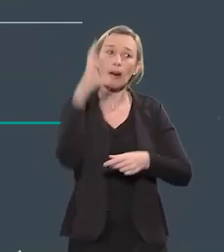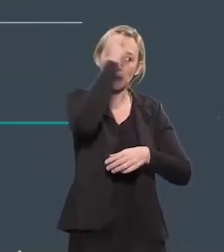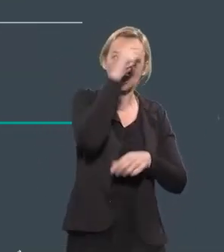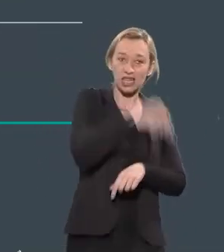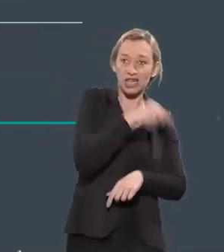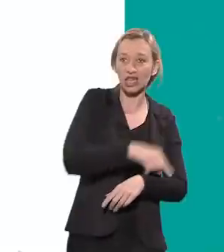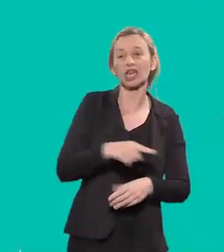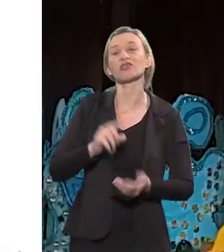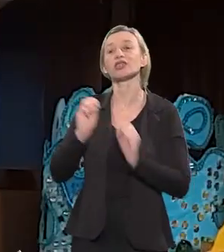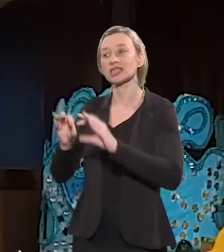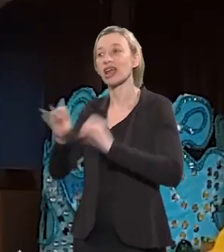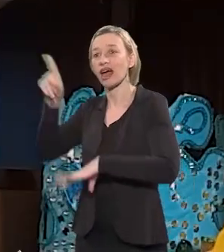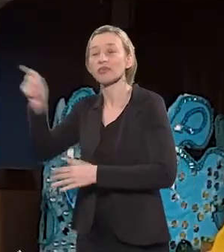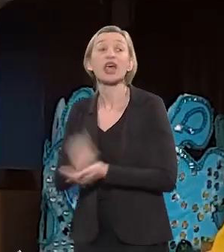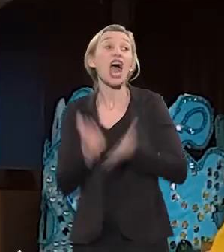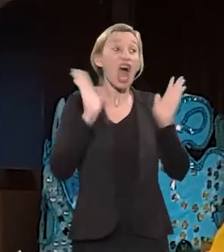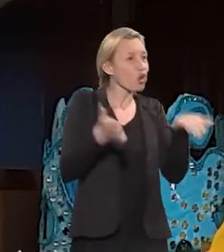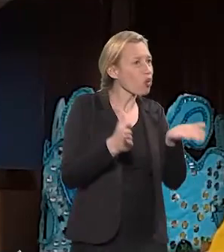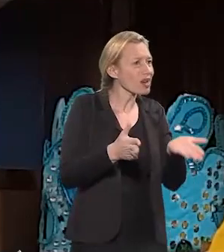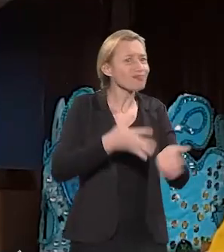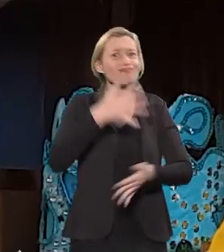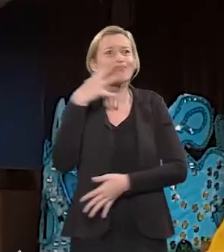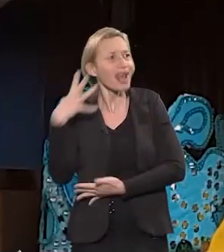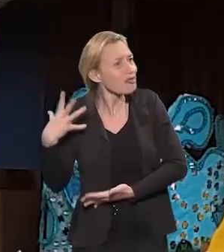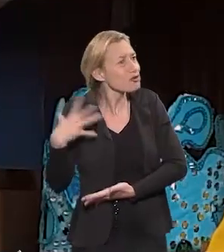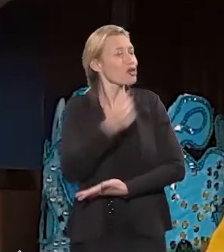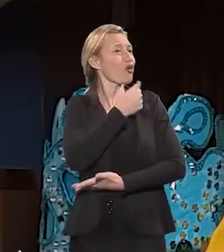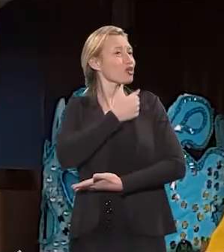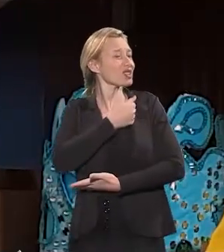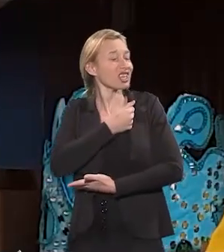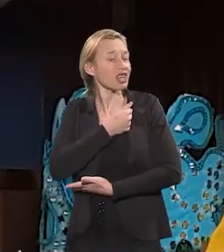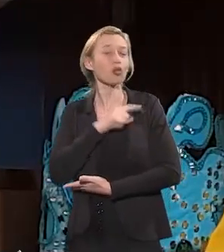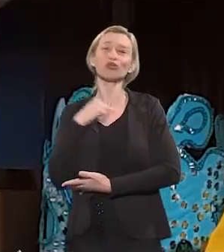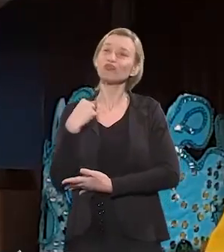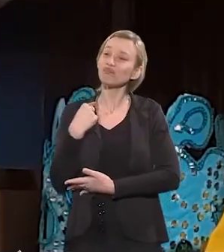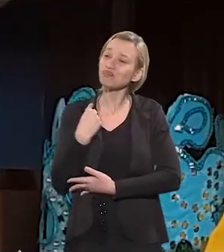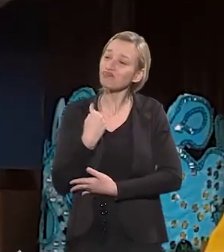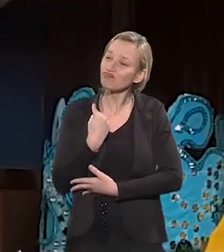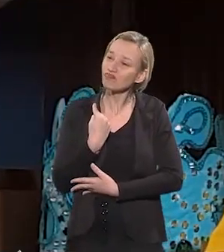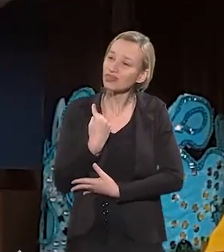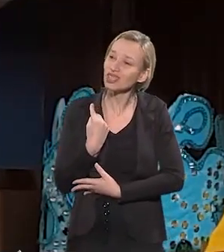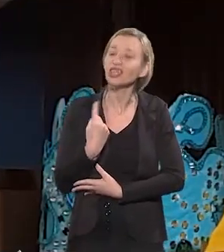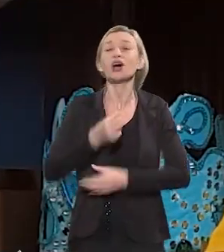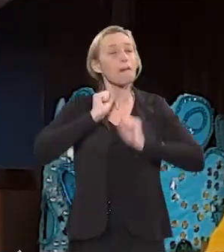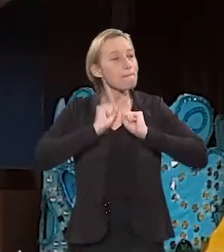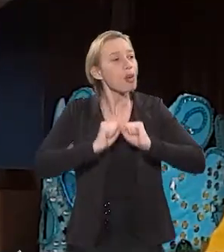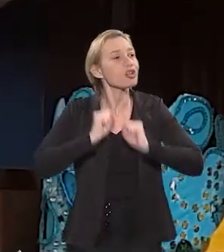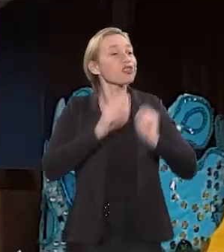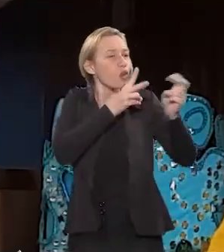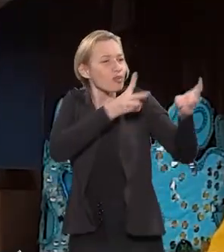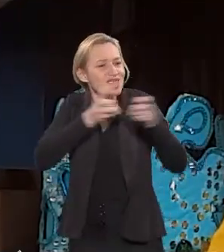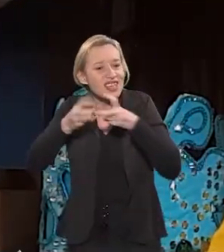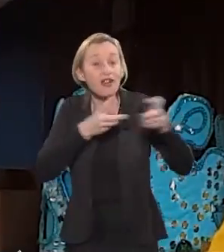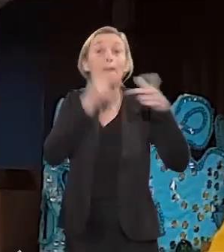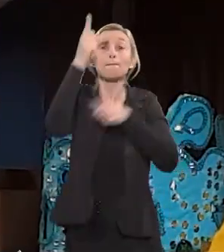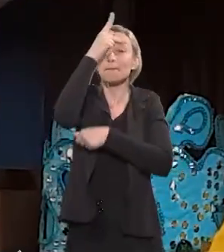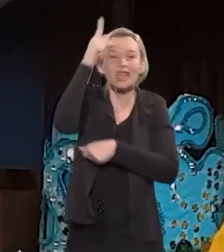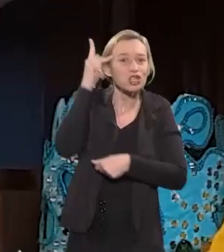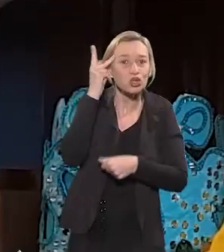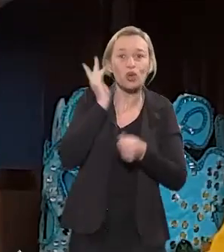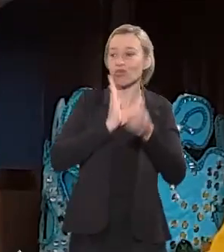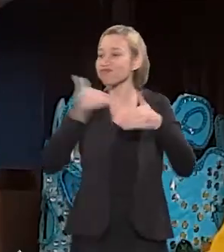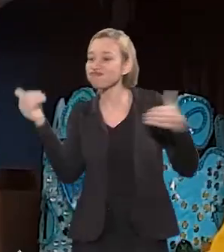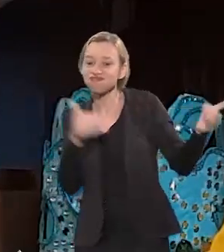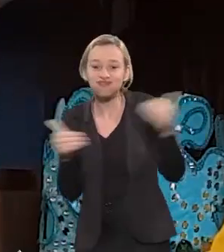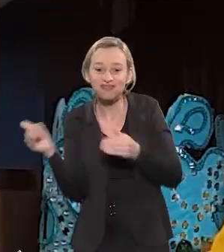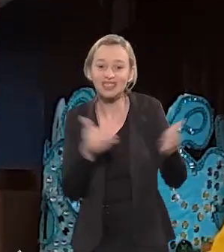da beleza. Agora, é incrível isso, né? Quando a gente pode observar